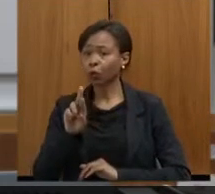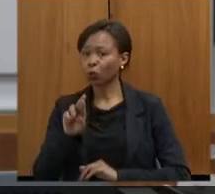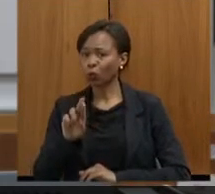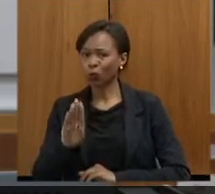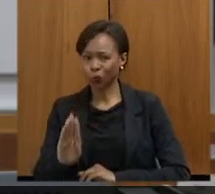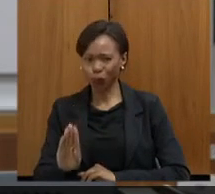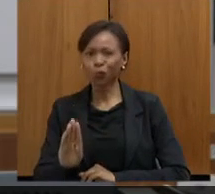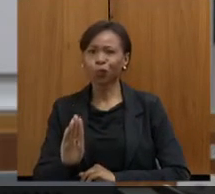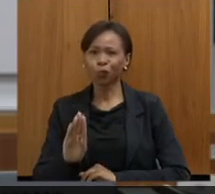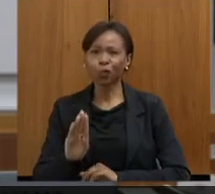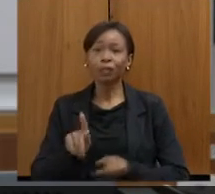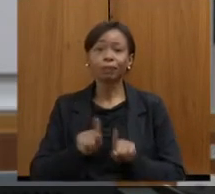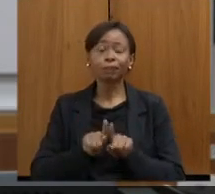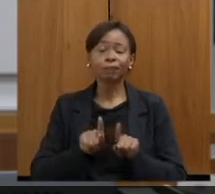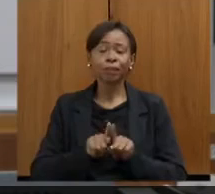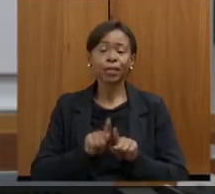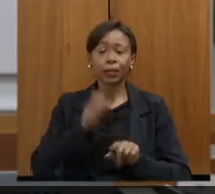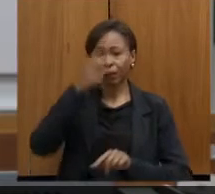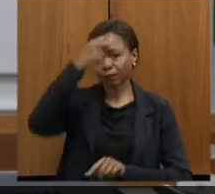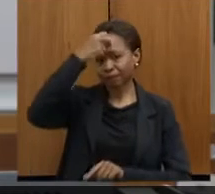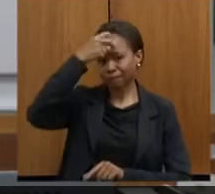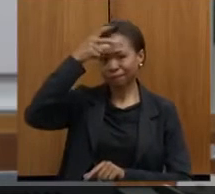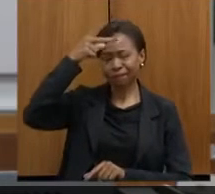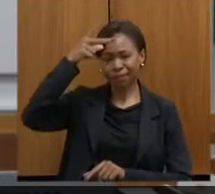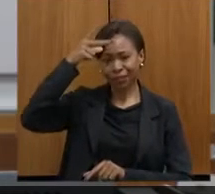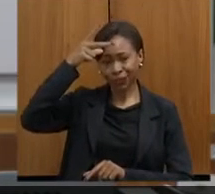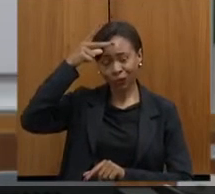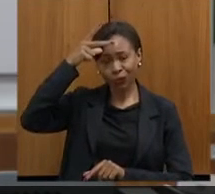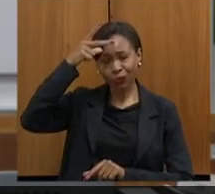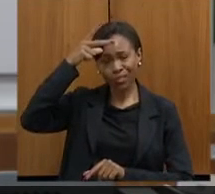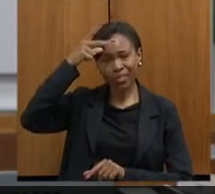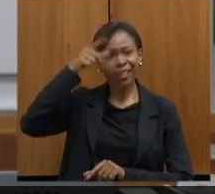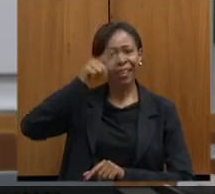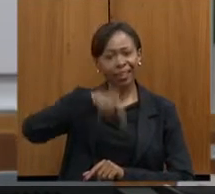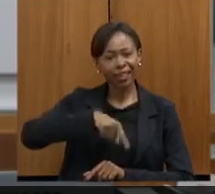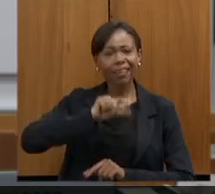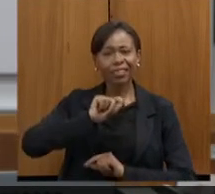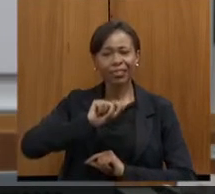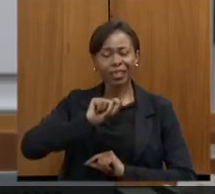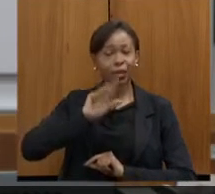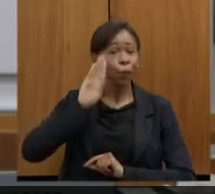a prefeitura como protagonista desse processo,